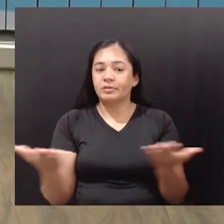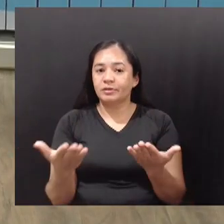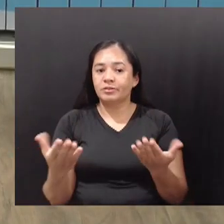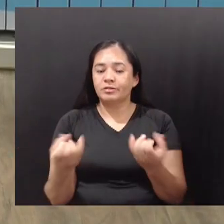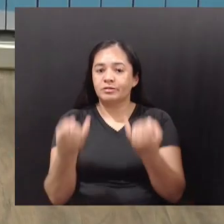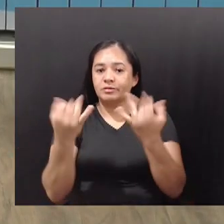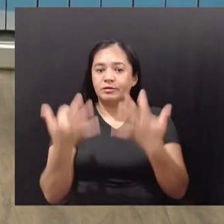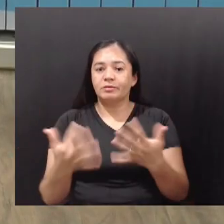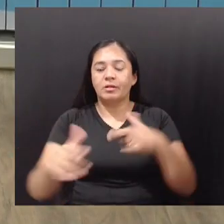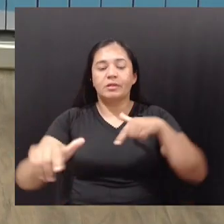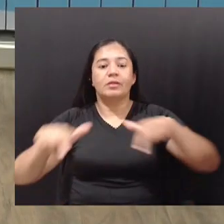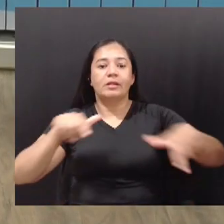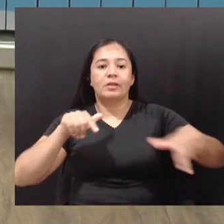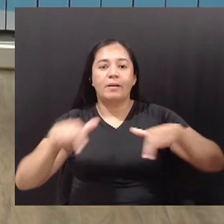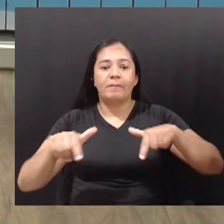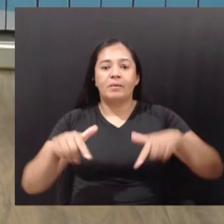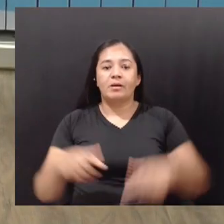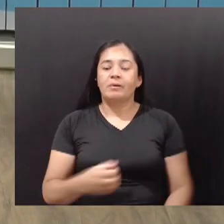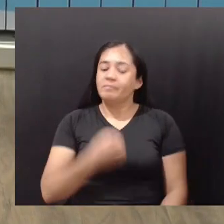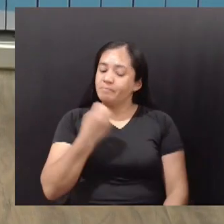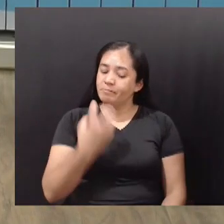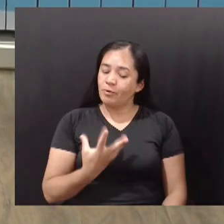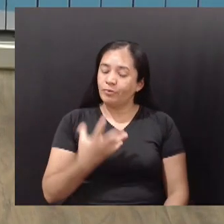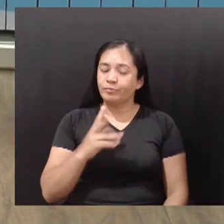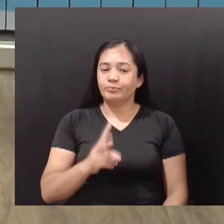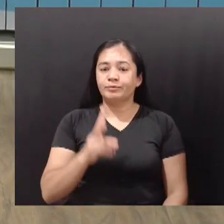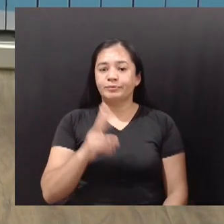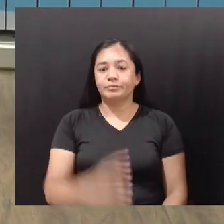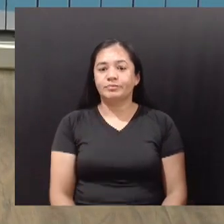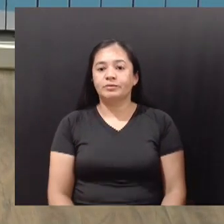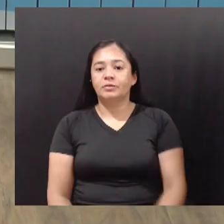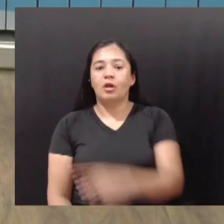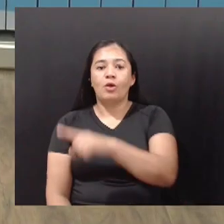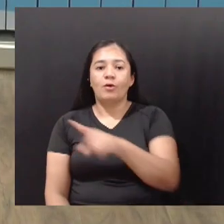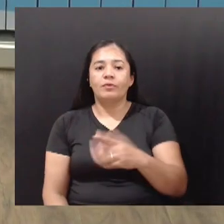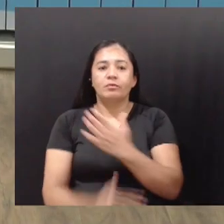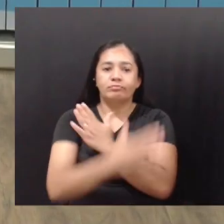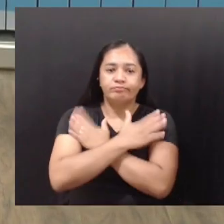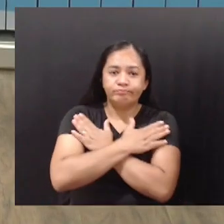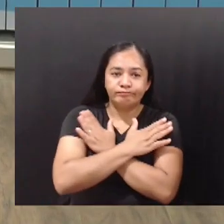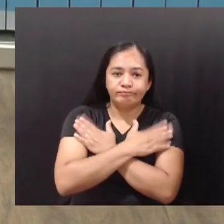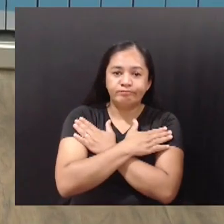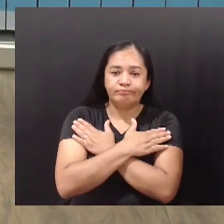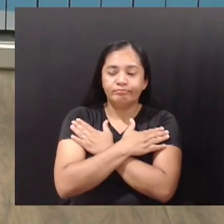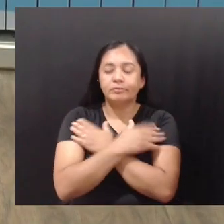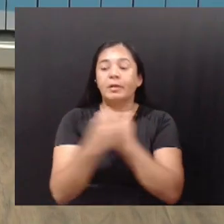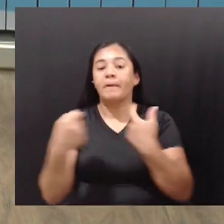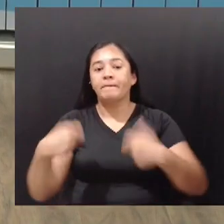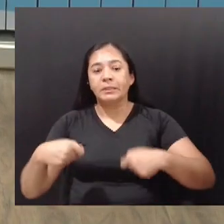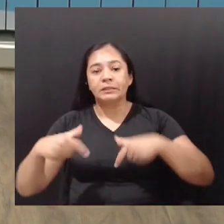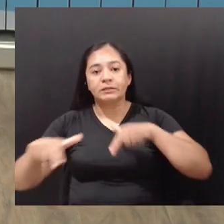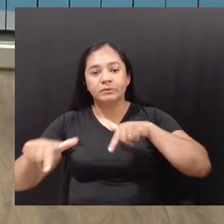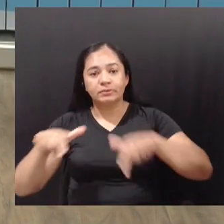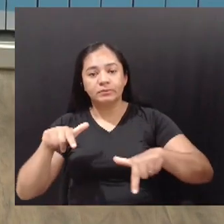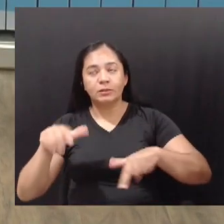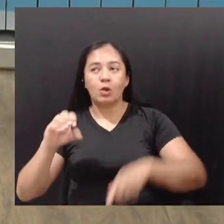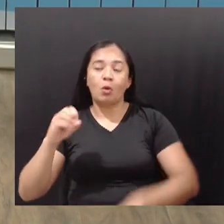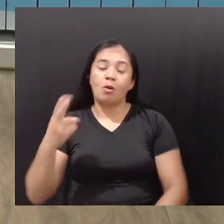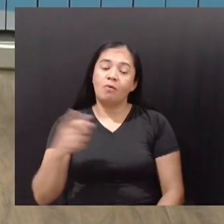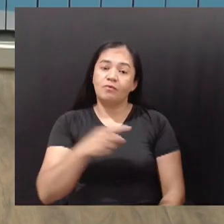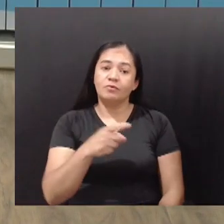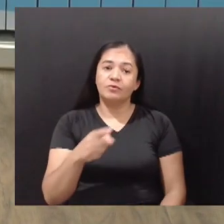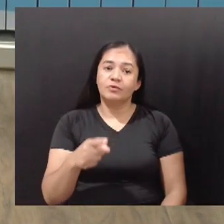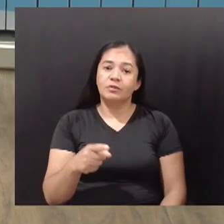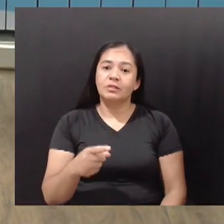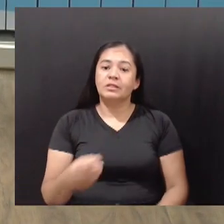É sempre bom, né? Atenção, você que está desempregado, disponível para o mercado de trabalho, ou para você que está atento neste